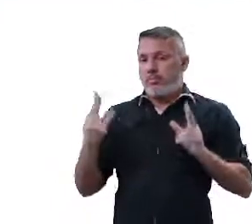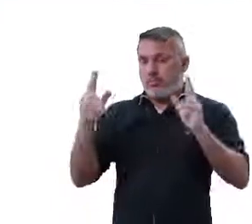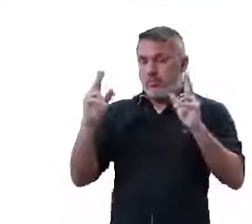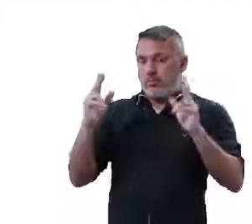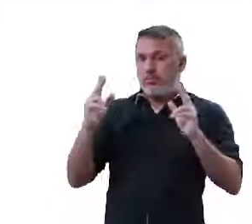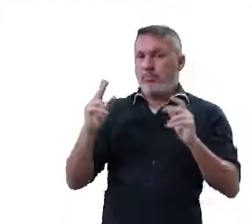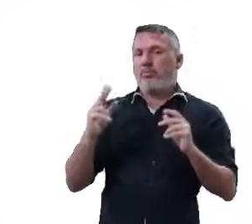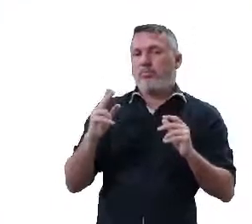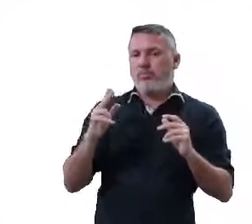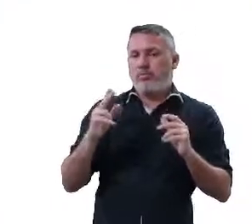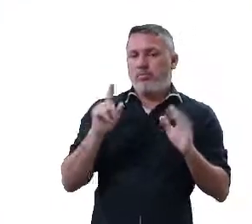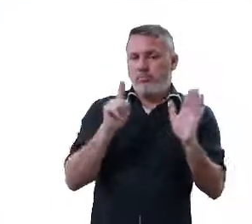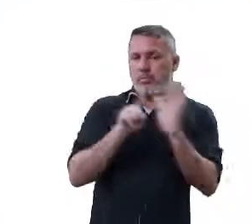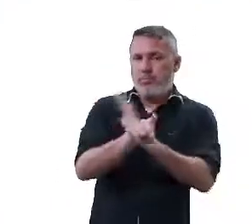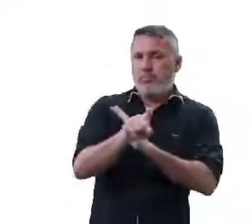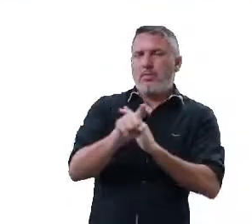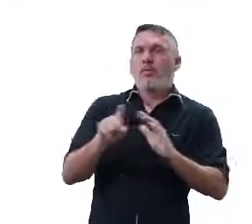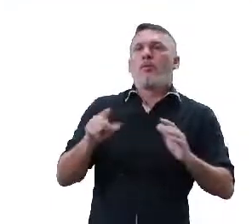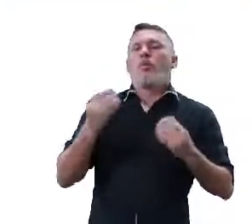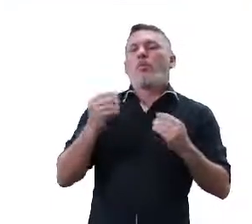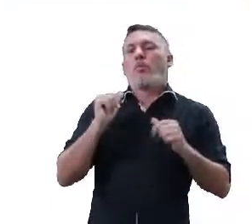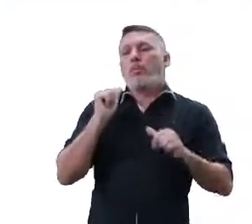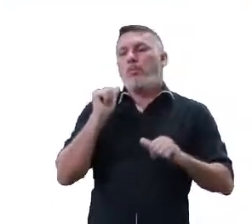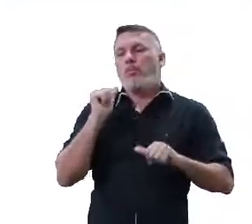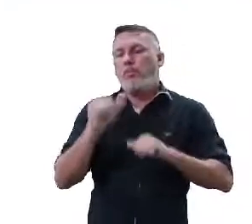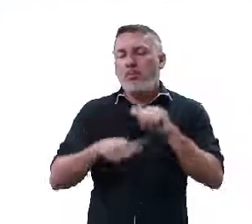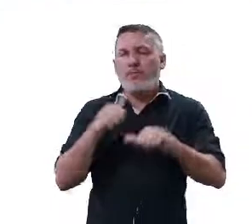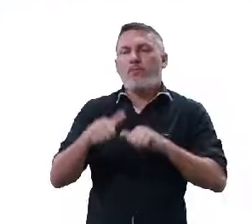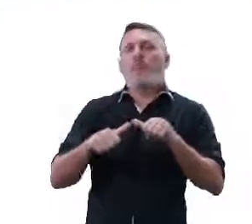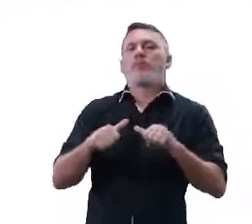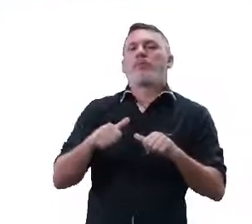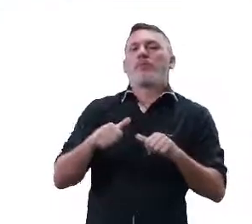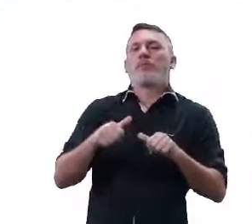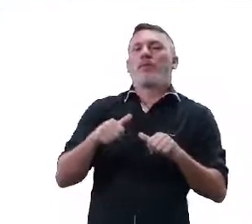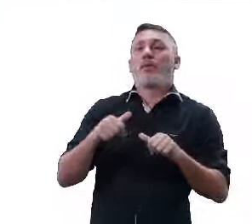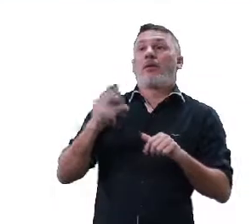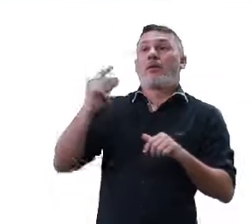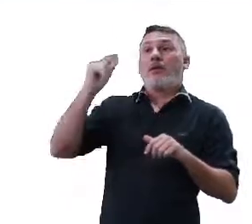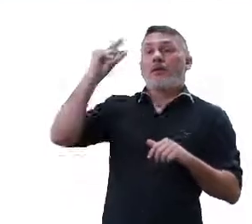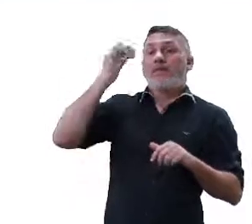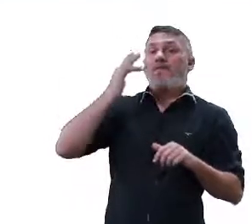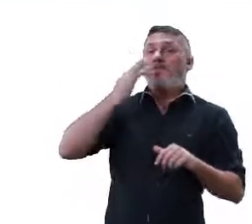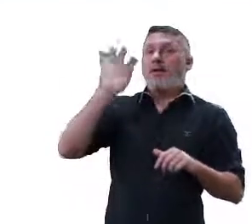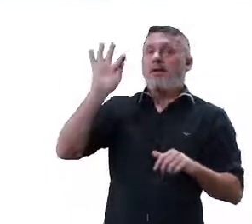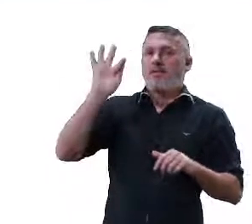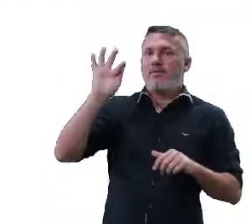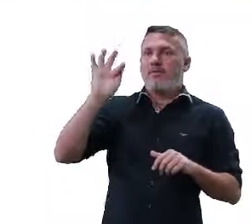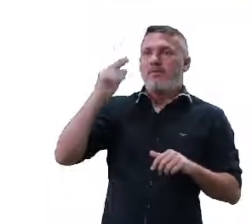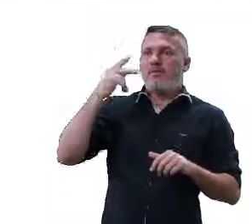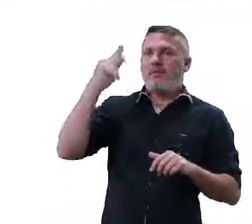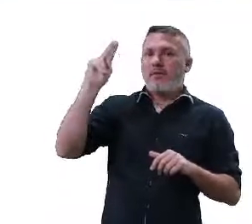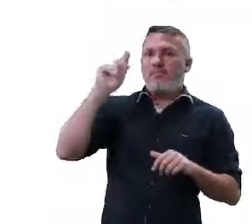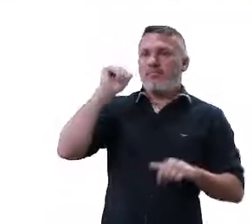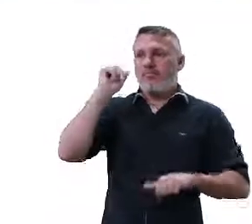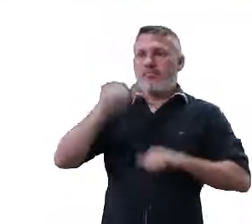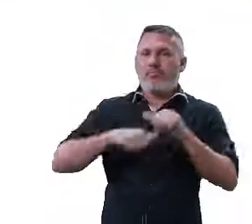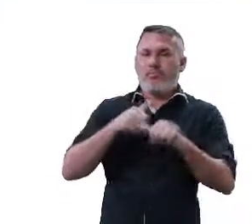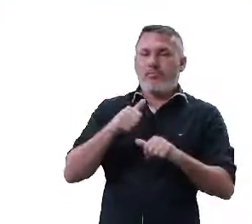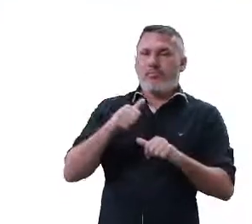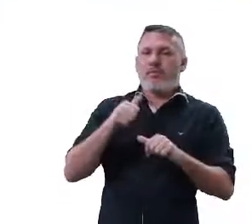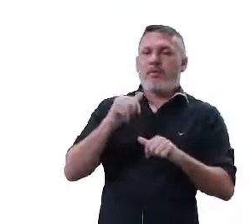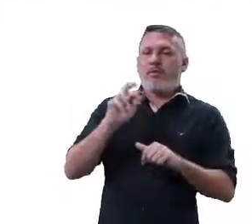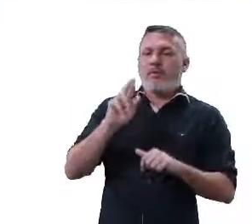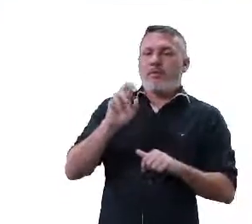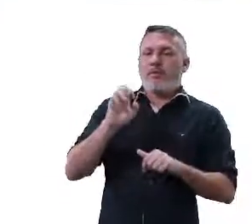Fortes, né, falando sobre as transformações iniciadas com a Revolução Francesa, né, o surgimento de uma